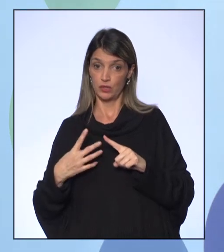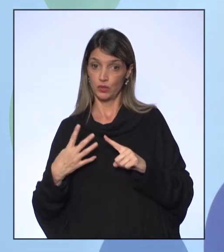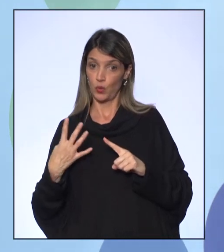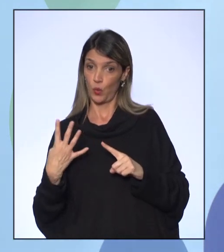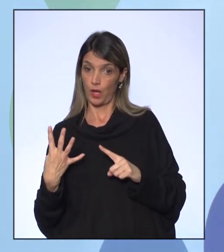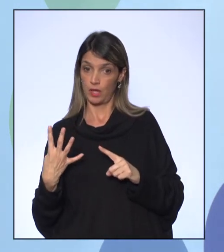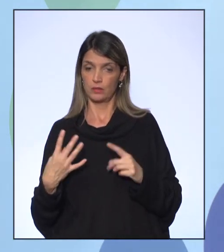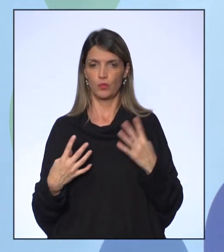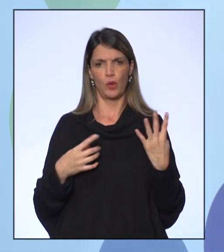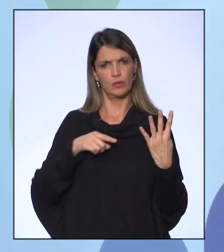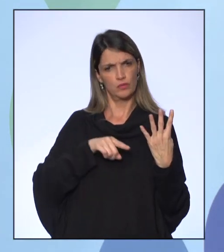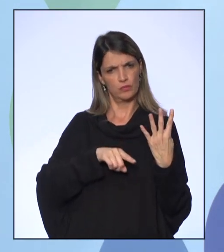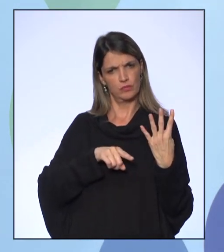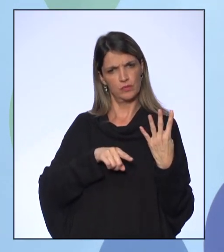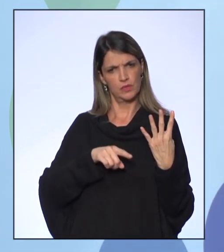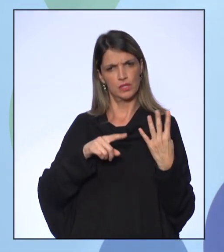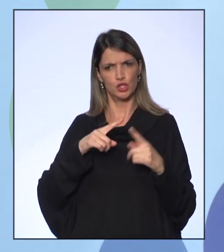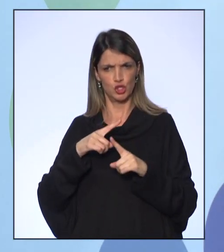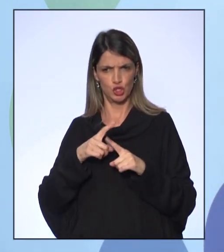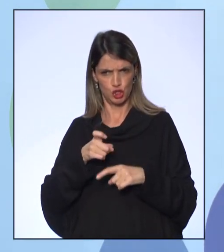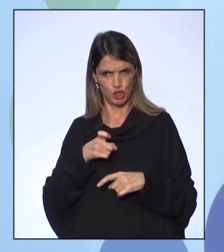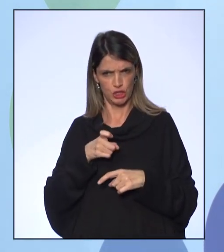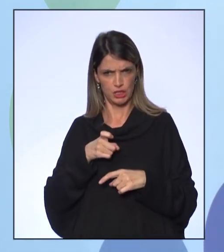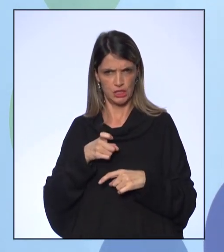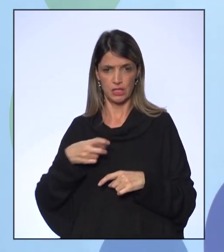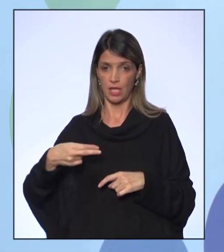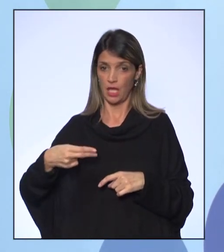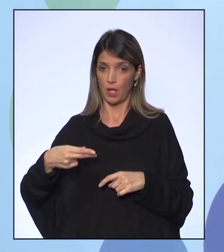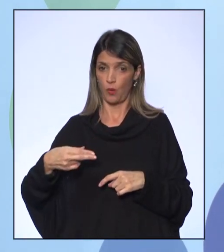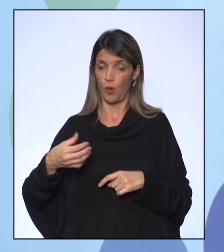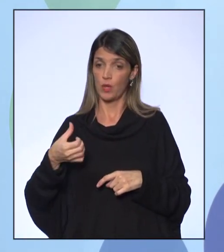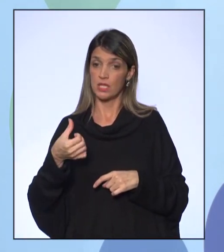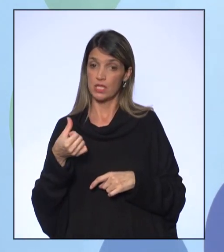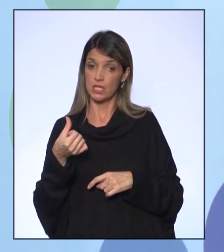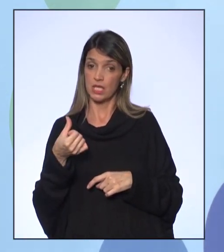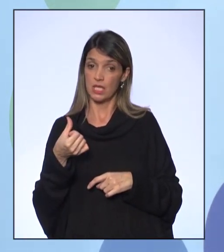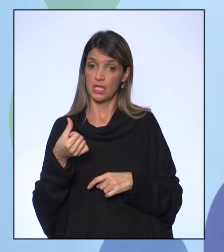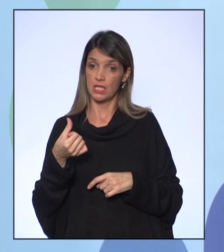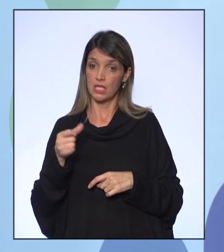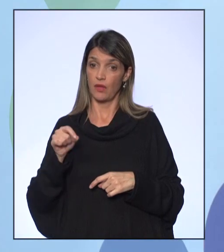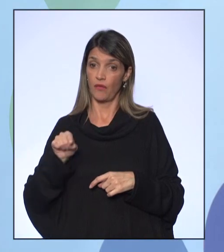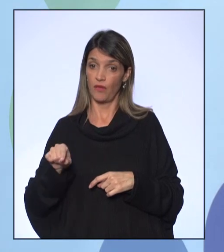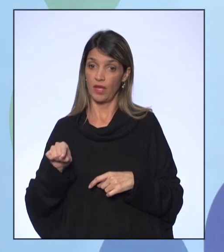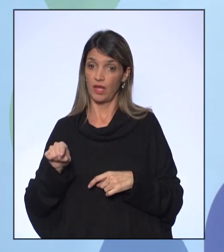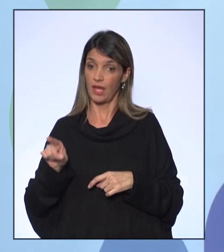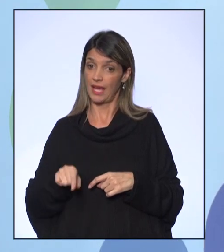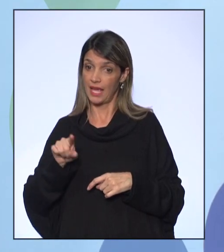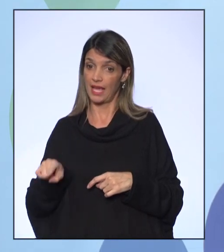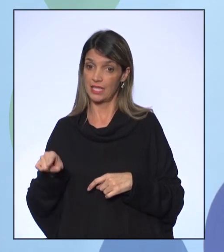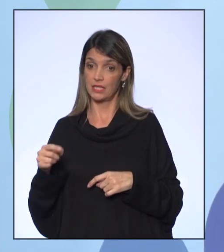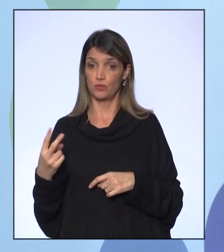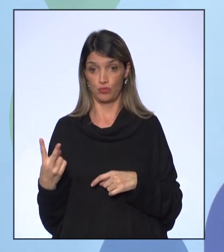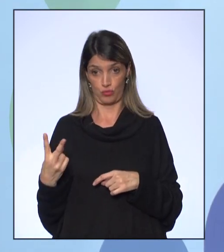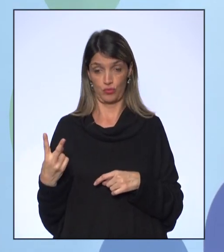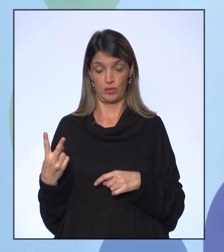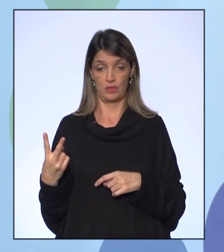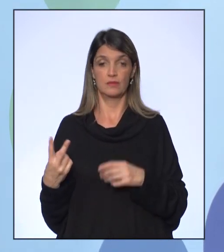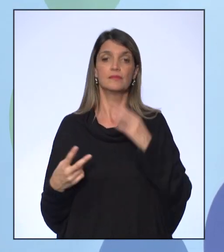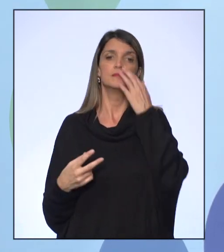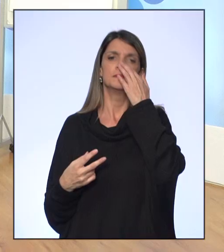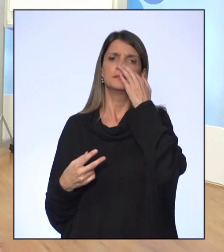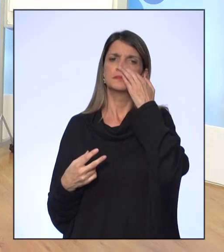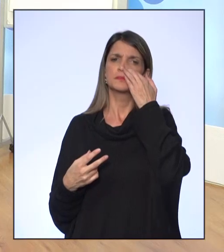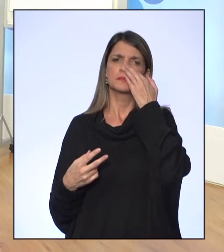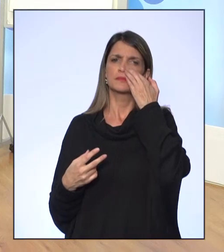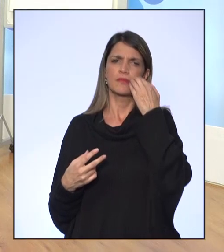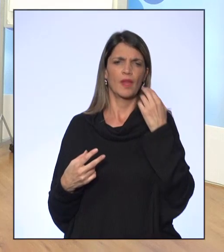4x. E eu vou ter uma multiplicação do outro aqui, ó, 6 vezes 2. Beleza? E seria a mesma coisa